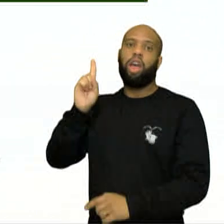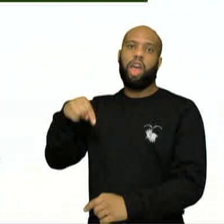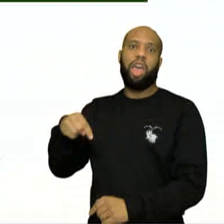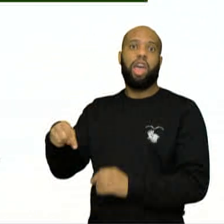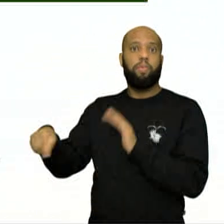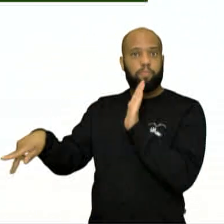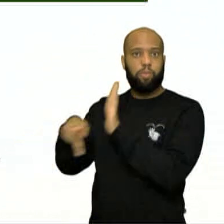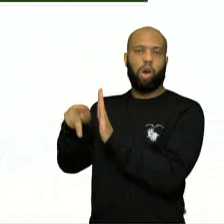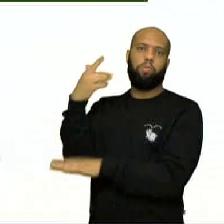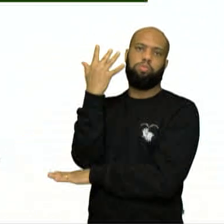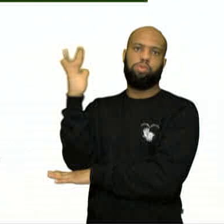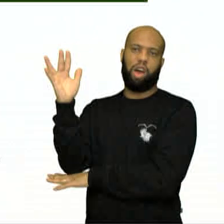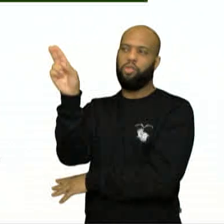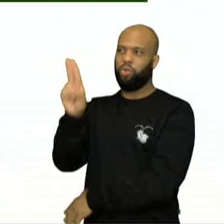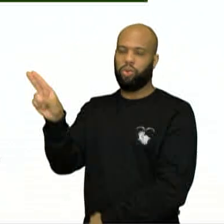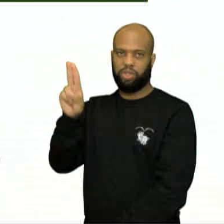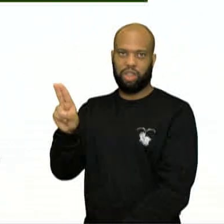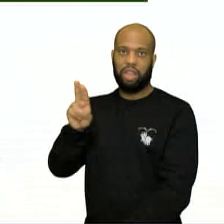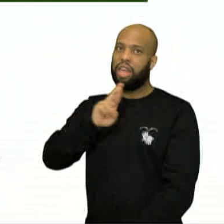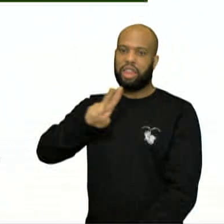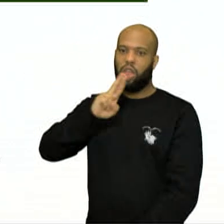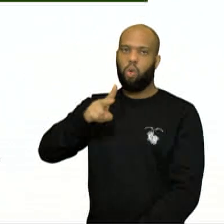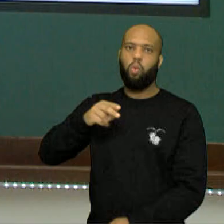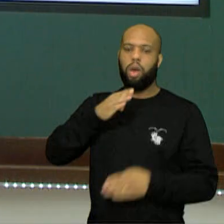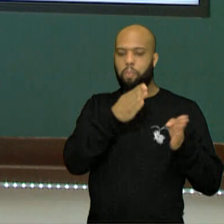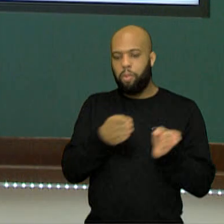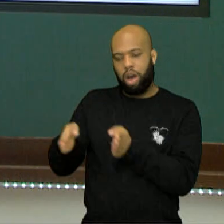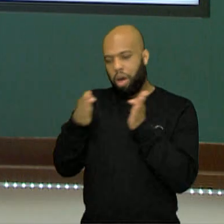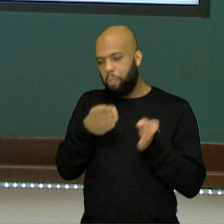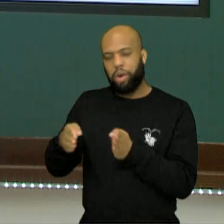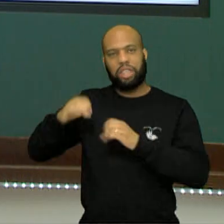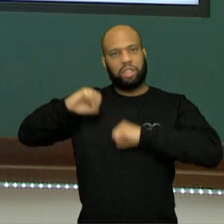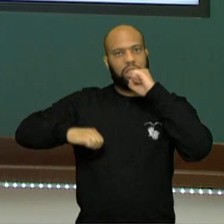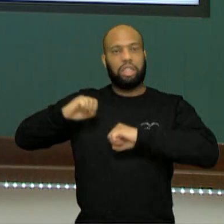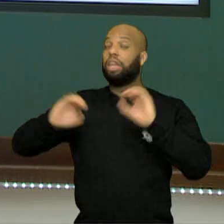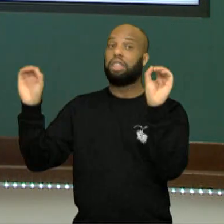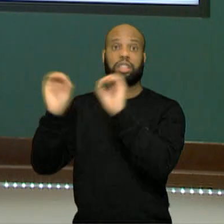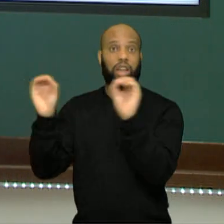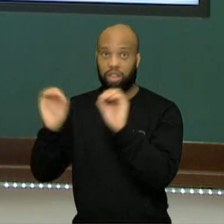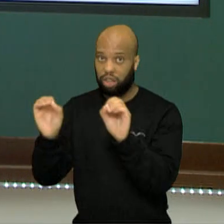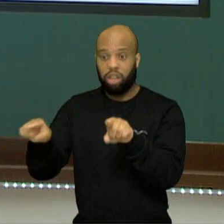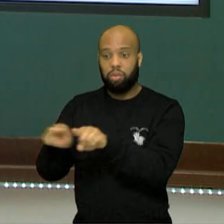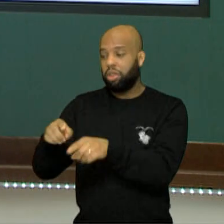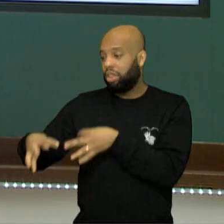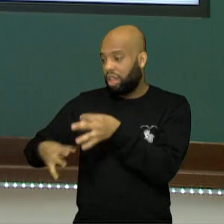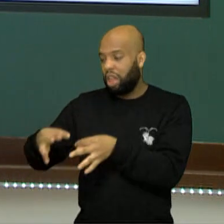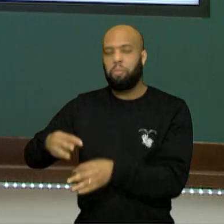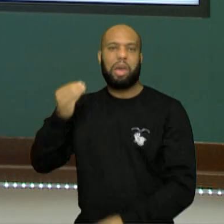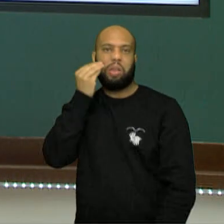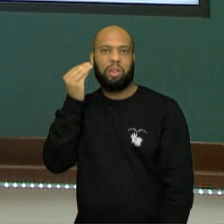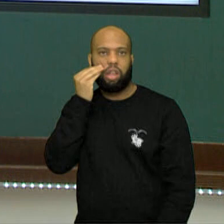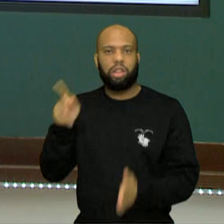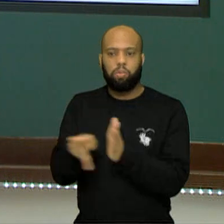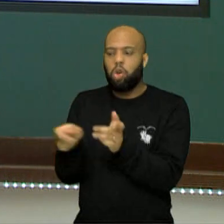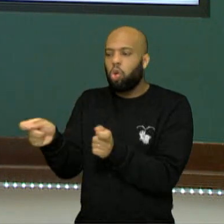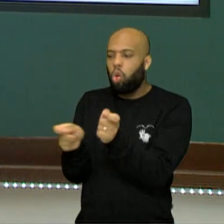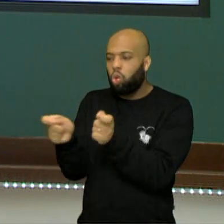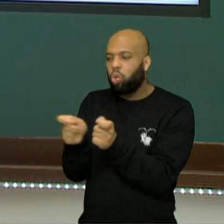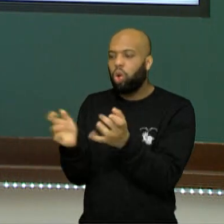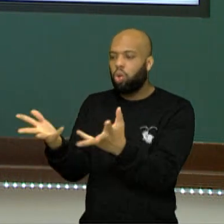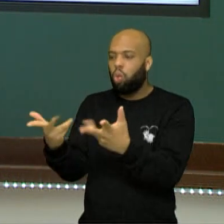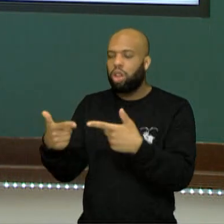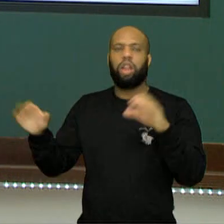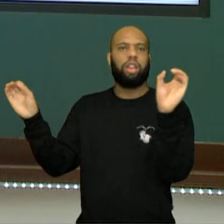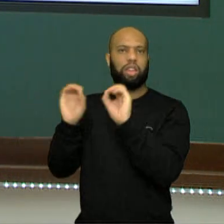si. Não são submetidos a processos industrializados, não passam por testes de controle de